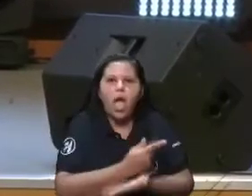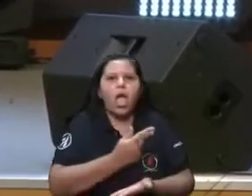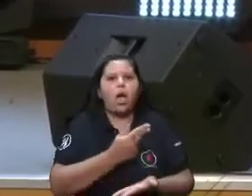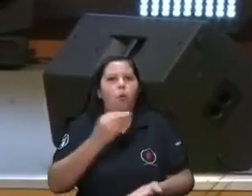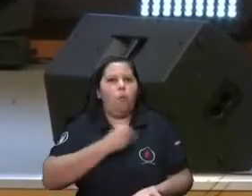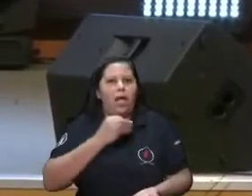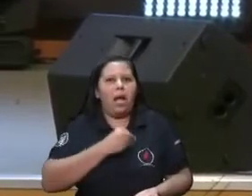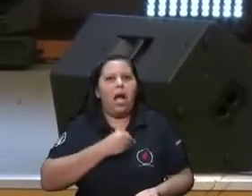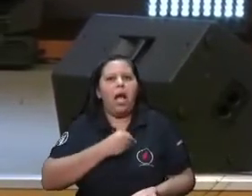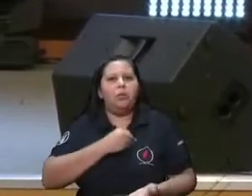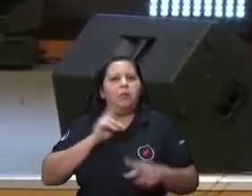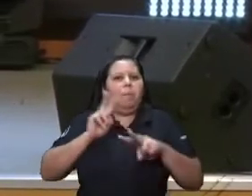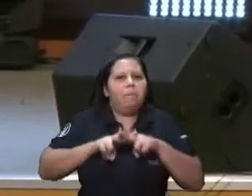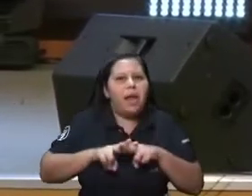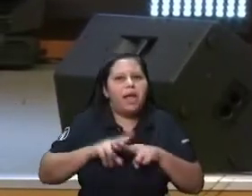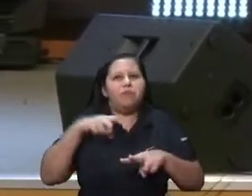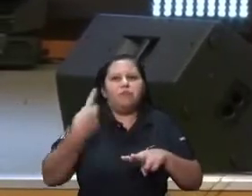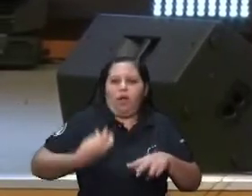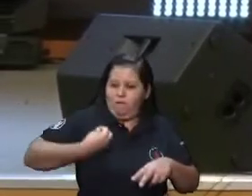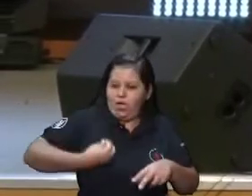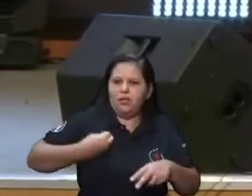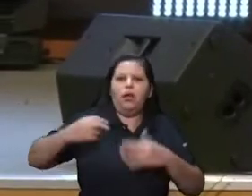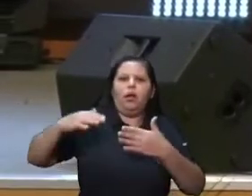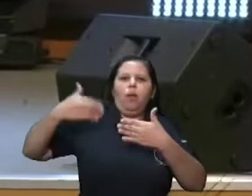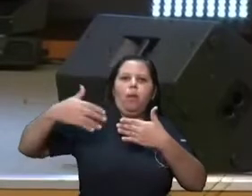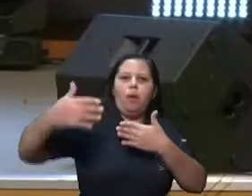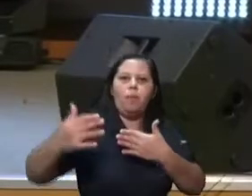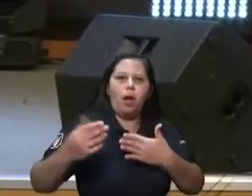fez, errou.